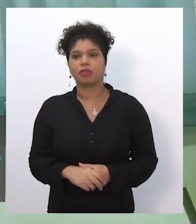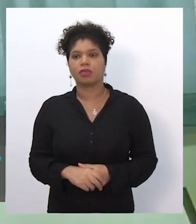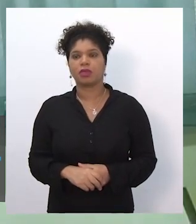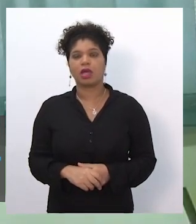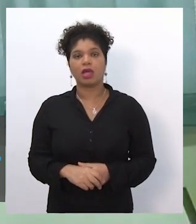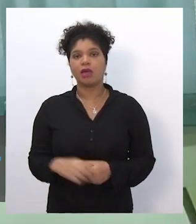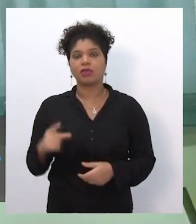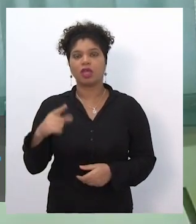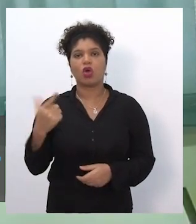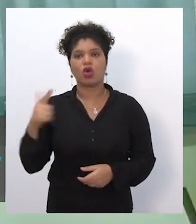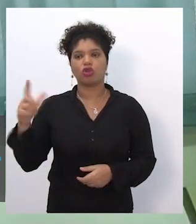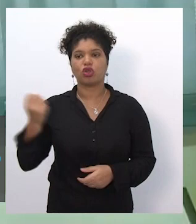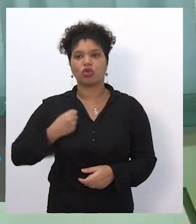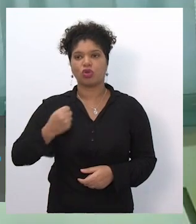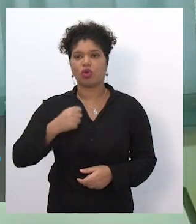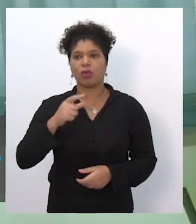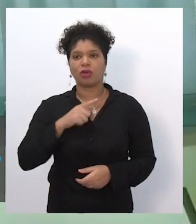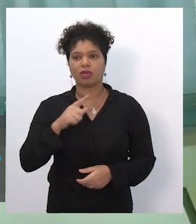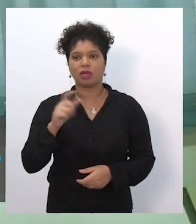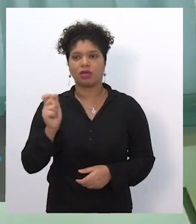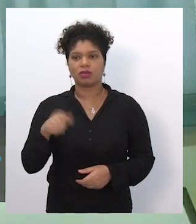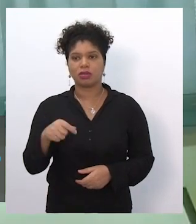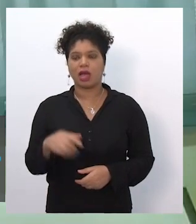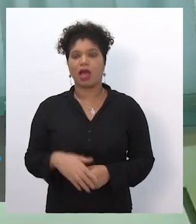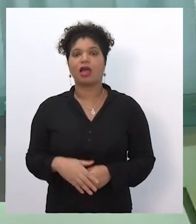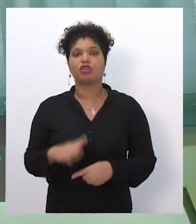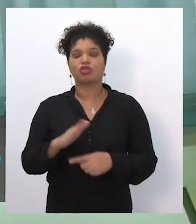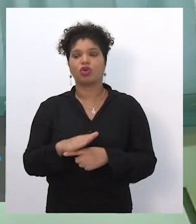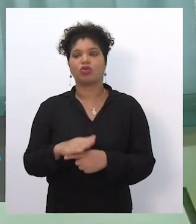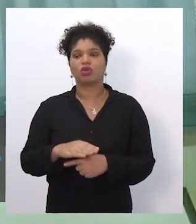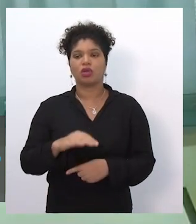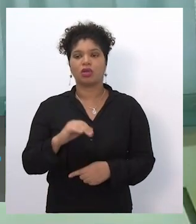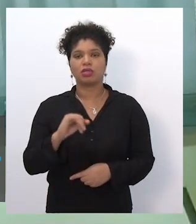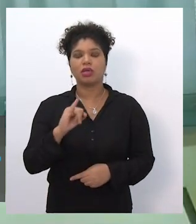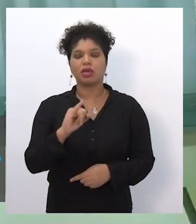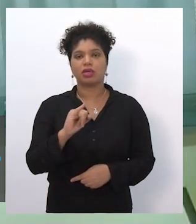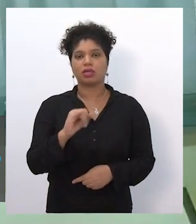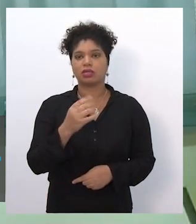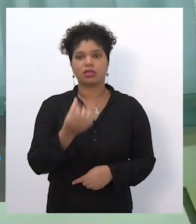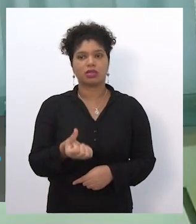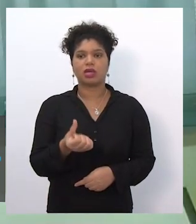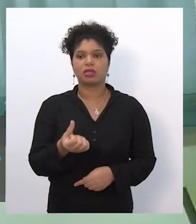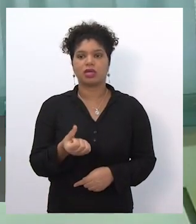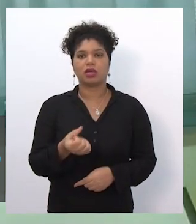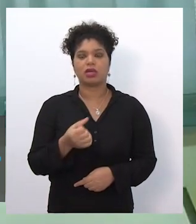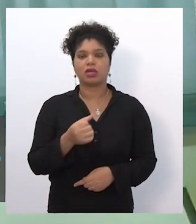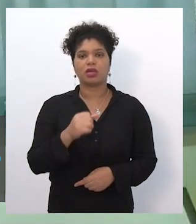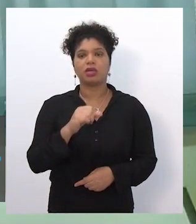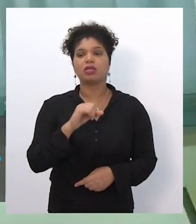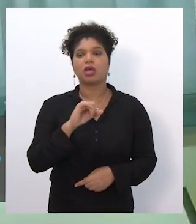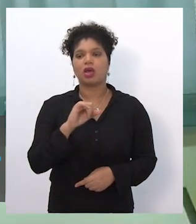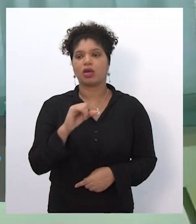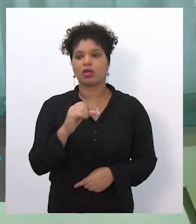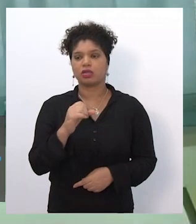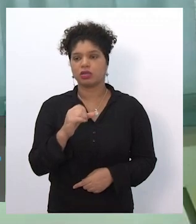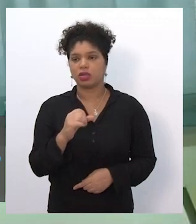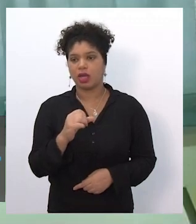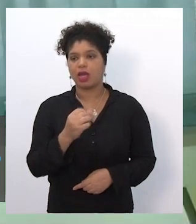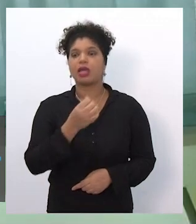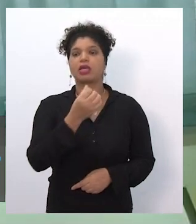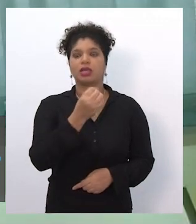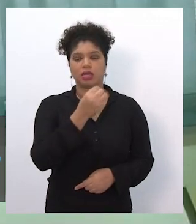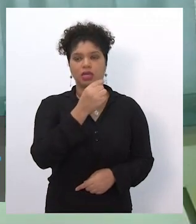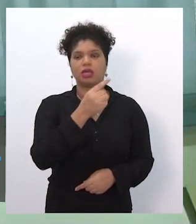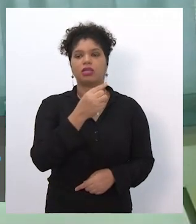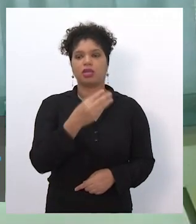outras numeração. Então, para poder ajudar um pouquinho vocês, olha só, no caso, esse exemplo aqui, i3, no caso, 6006. O